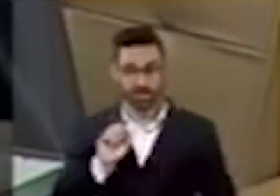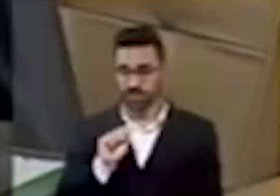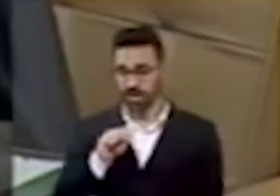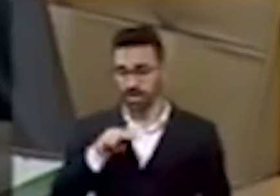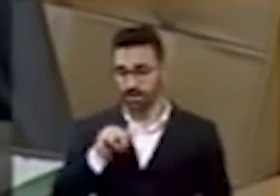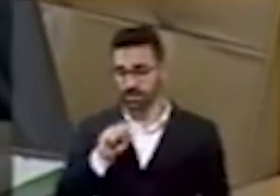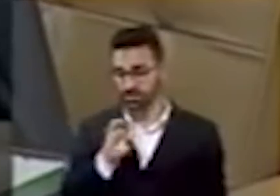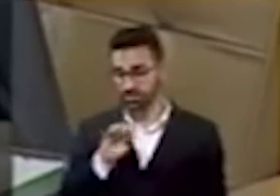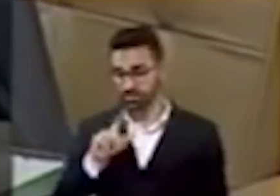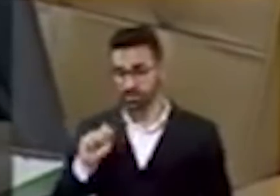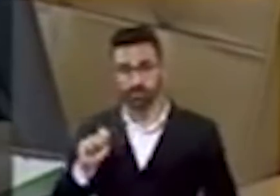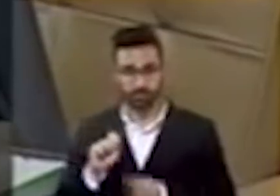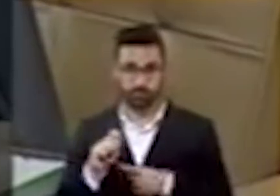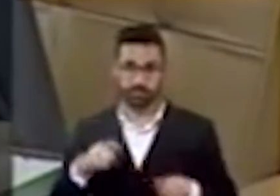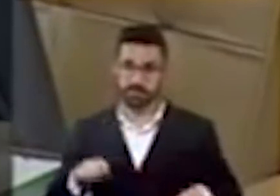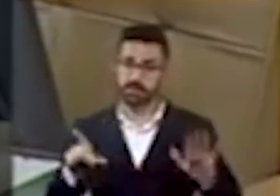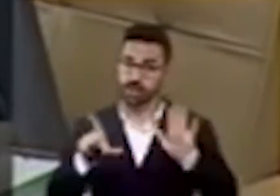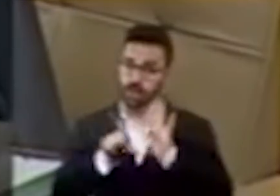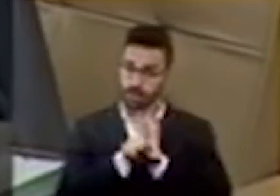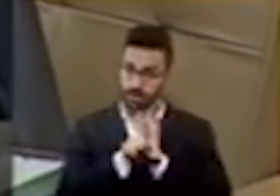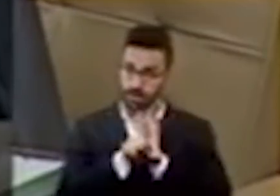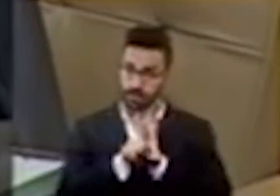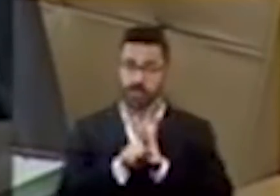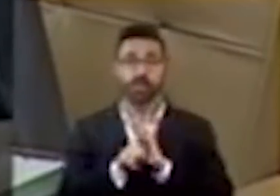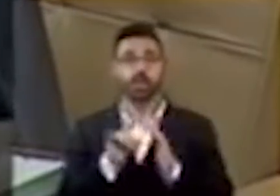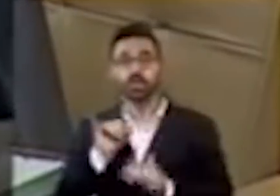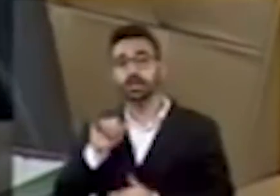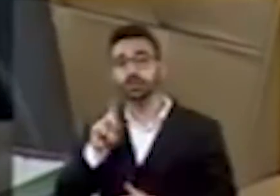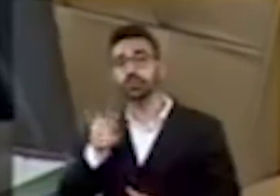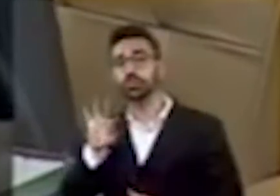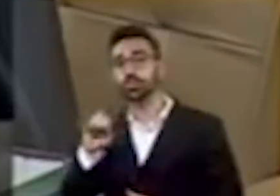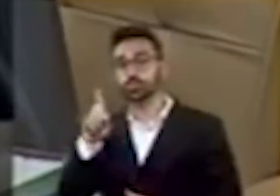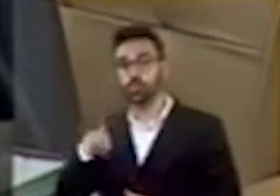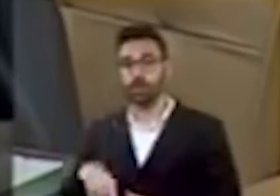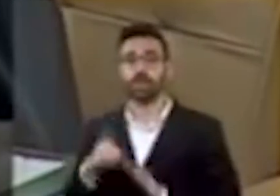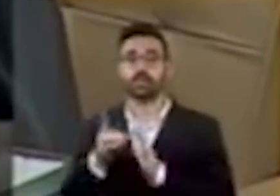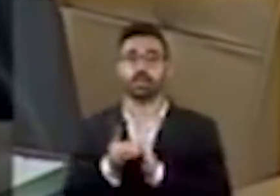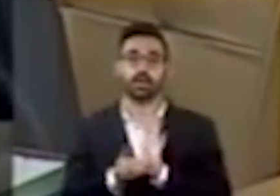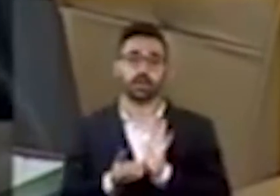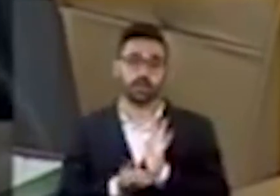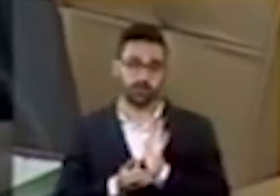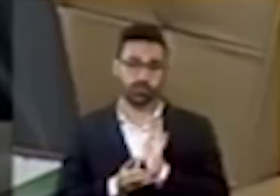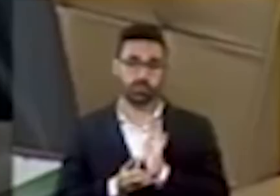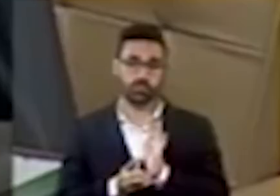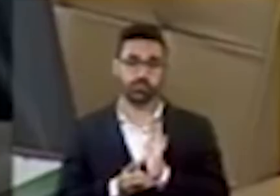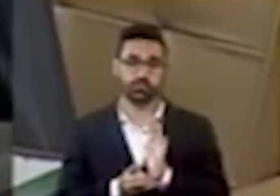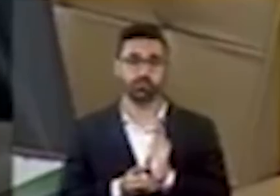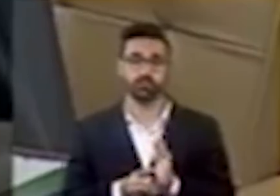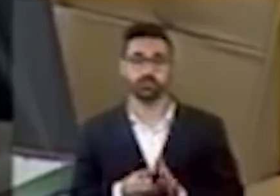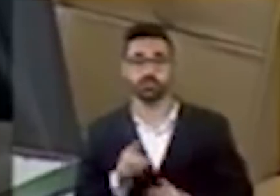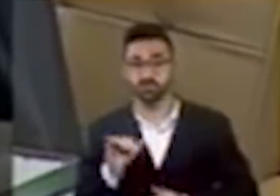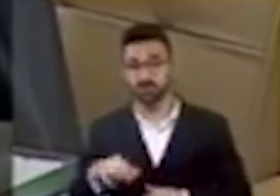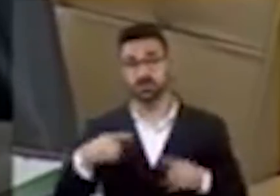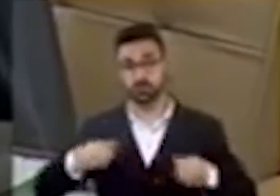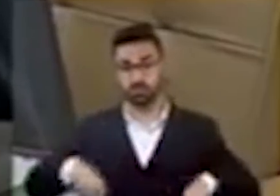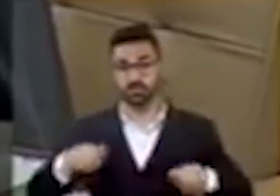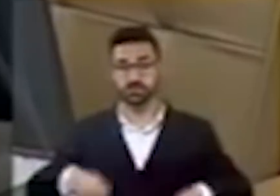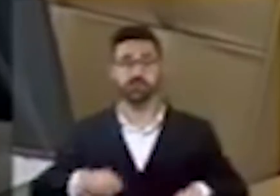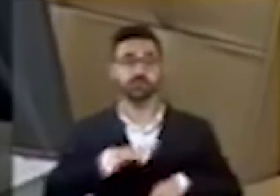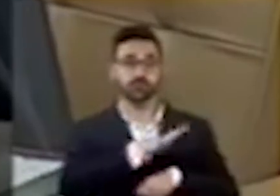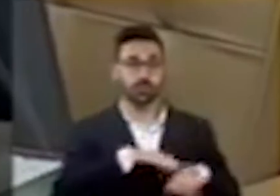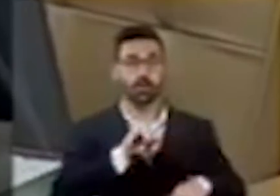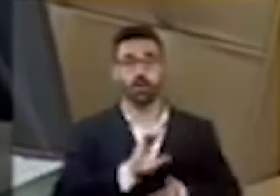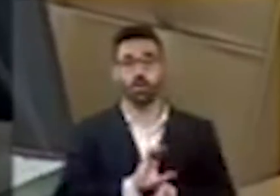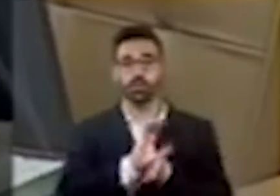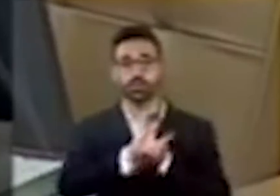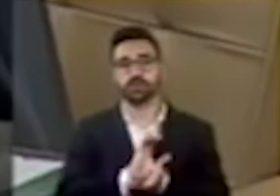lei, o indulto se concede por decreto do Presidente da República, com audiência, se necessário, do Conselho Penitenciário,